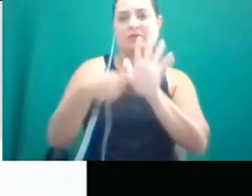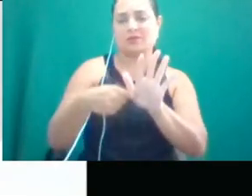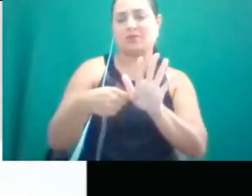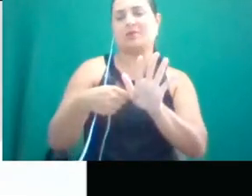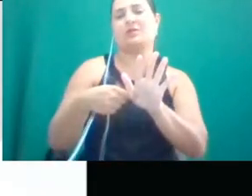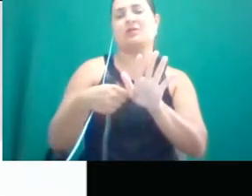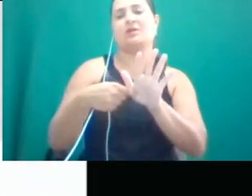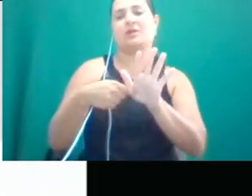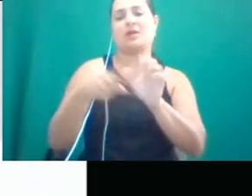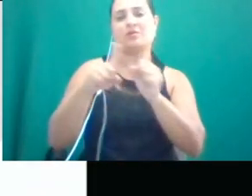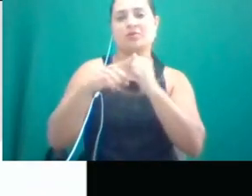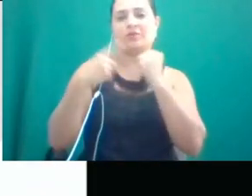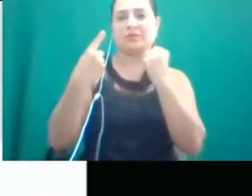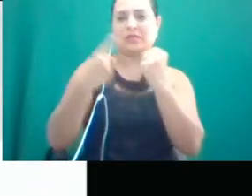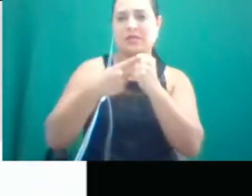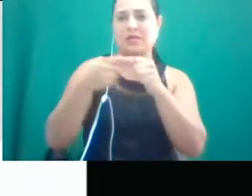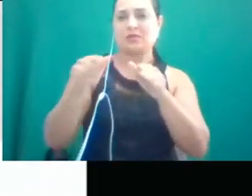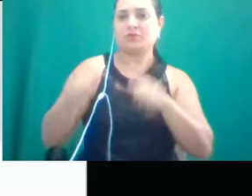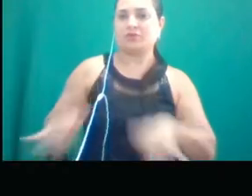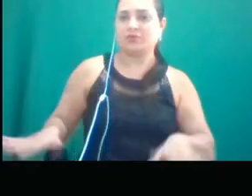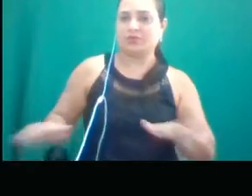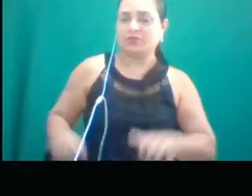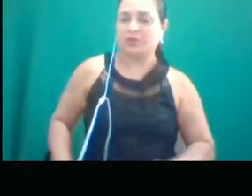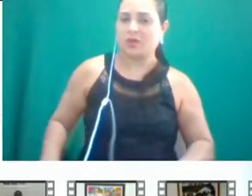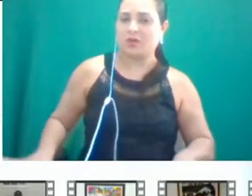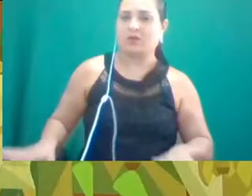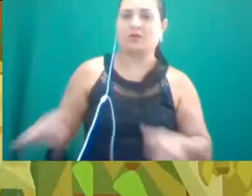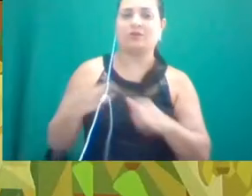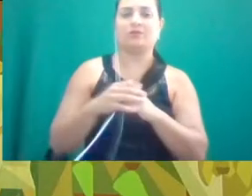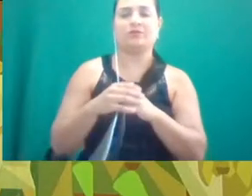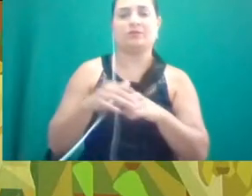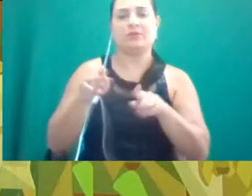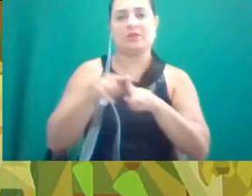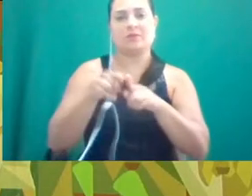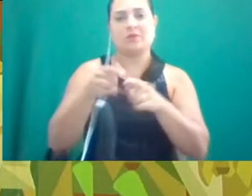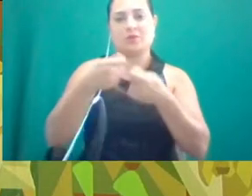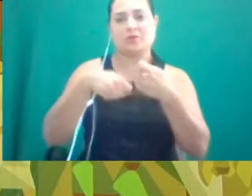a mim couber pela grandeza do Brasil.